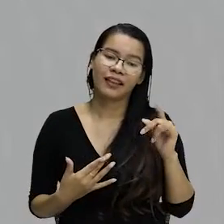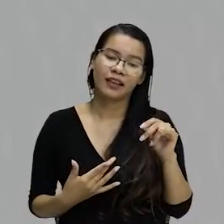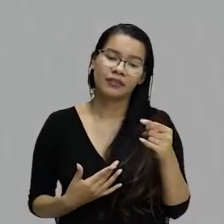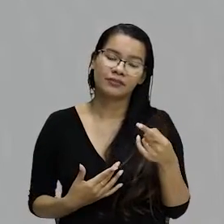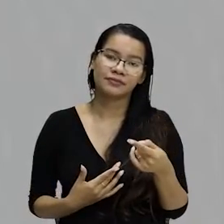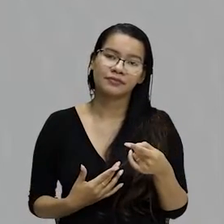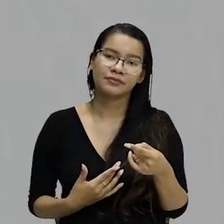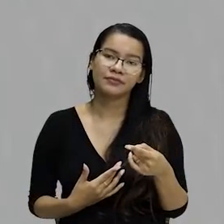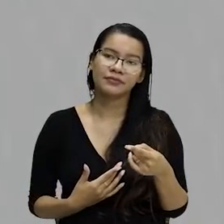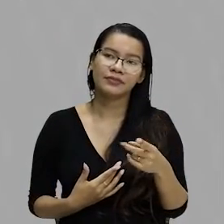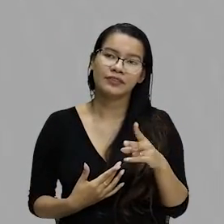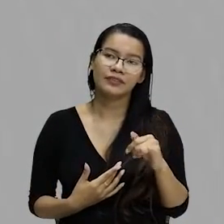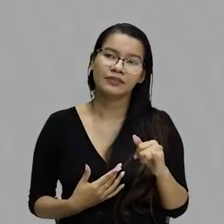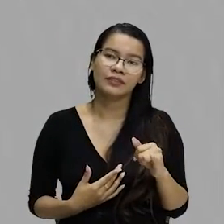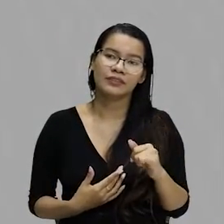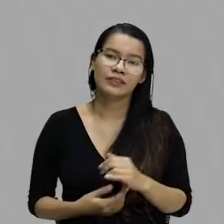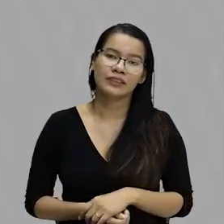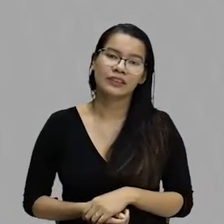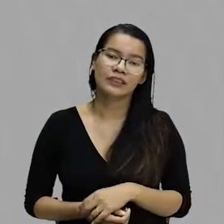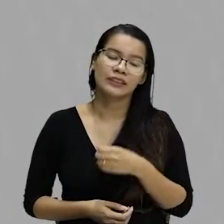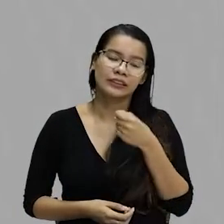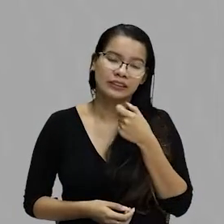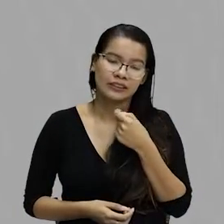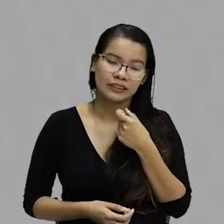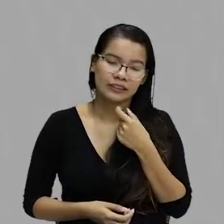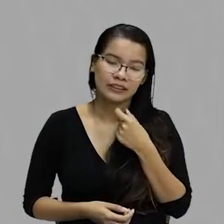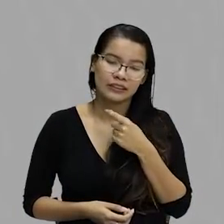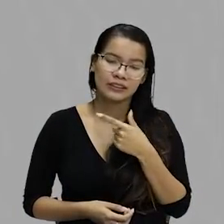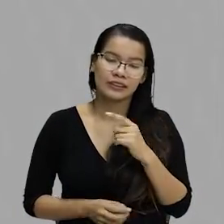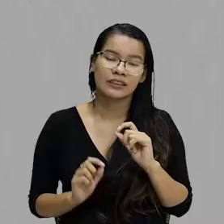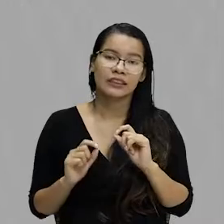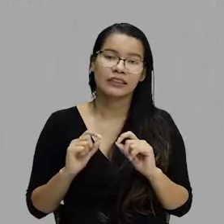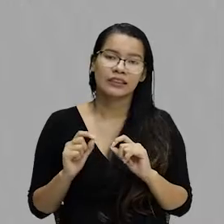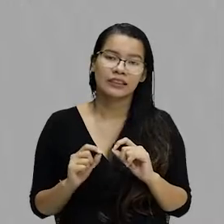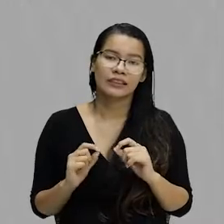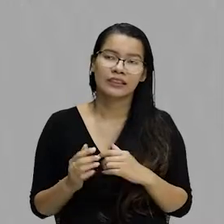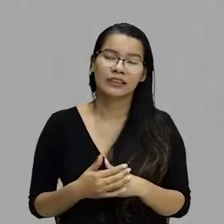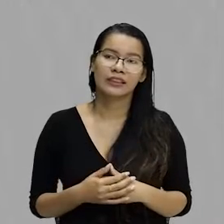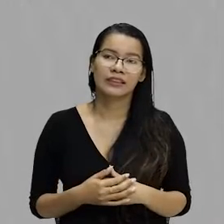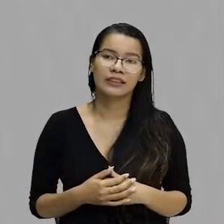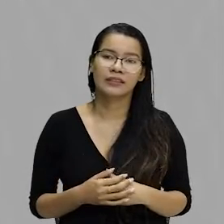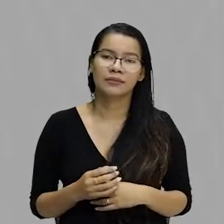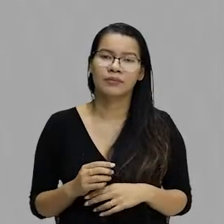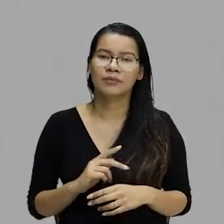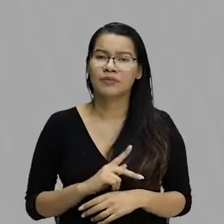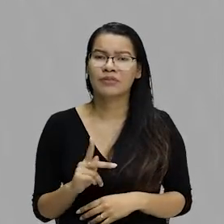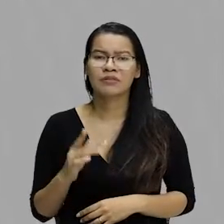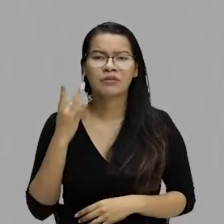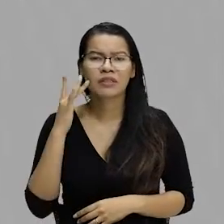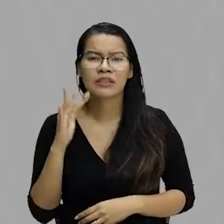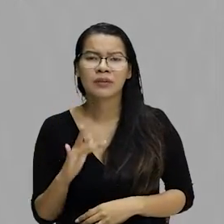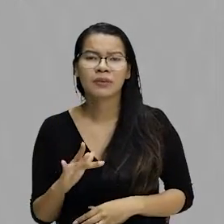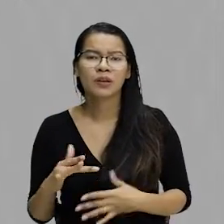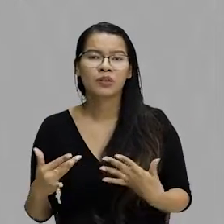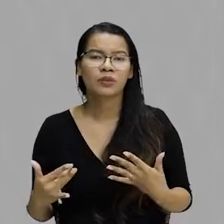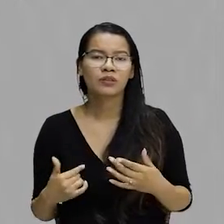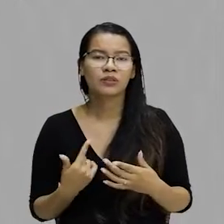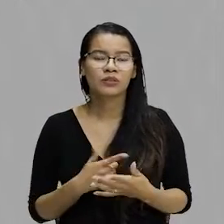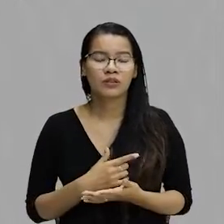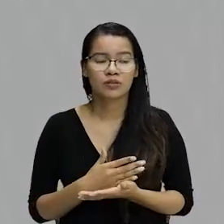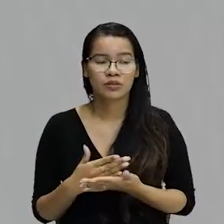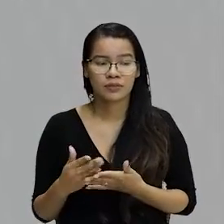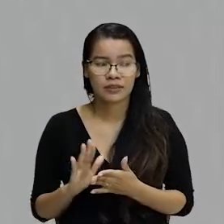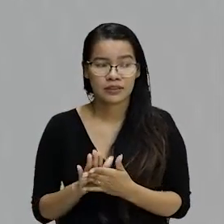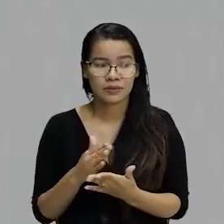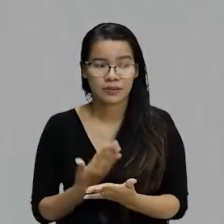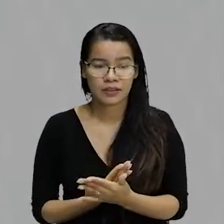gancho principal que vai beber na Comédia dell'arte, que o Ariano Suassuna passa por isso. O professor não sabia disso. Pois é, na hora que a gente começa a